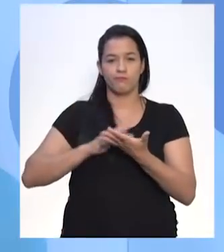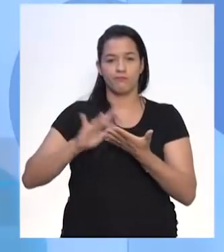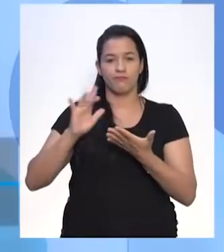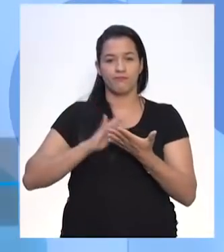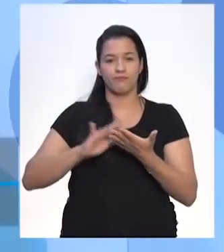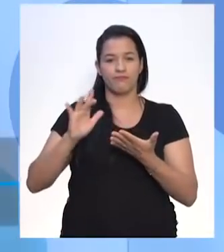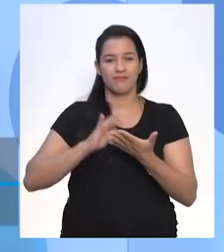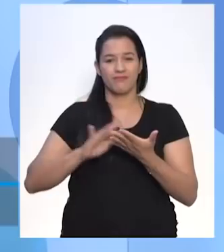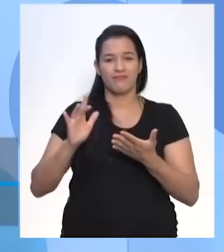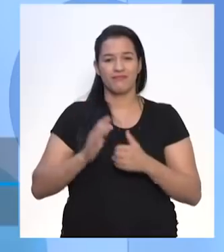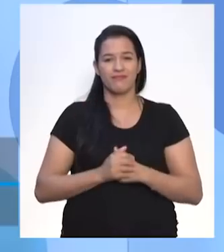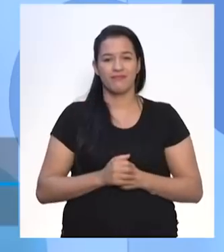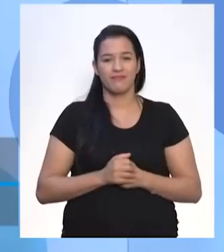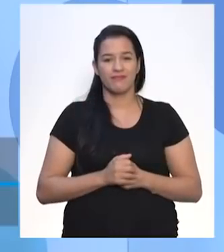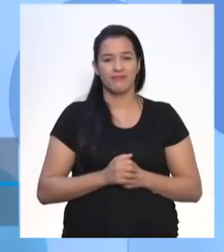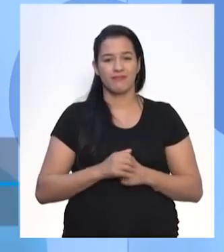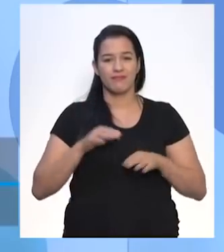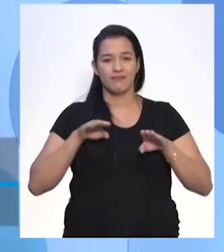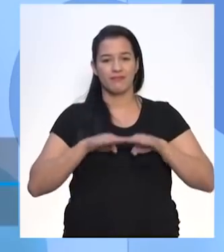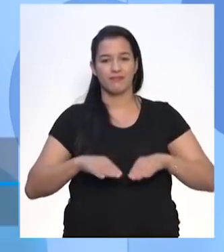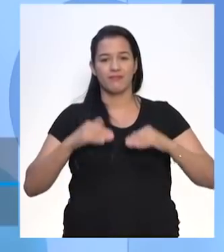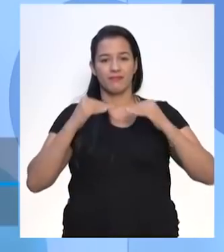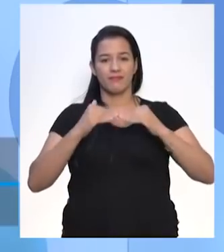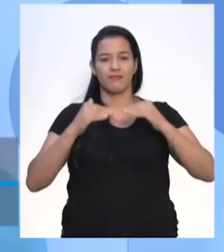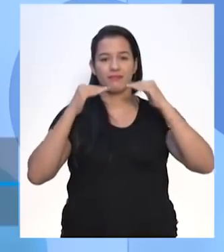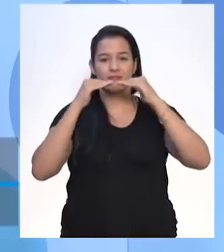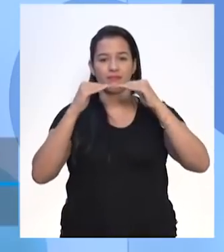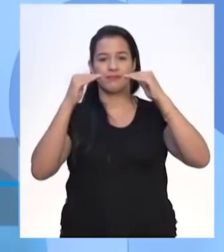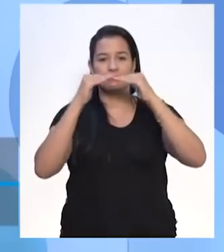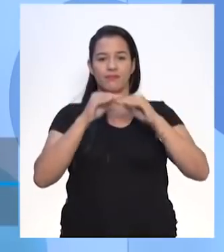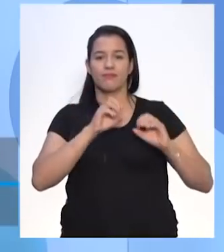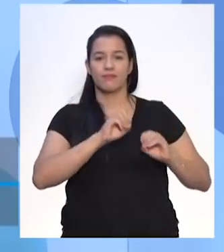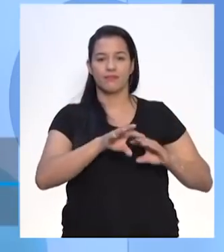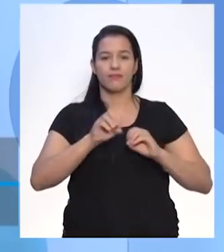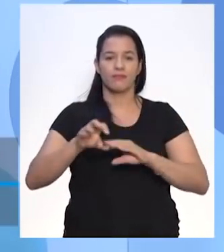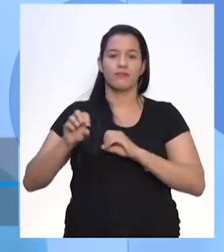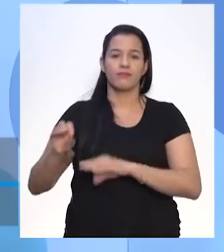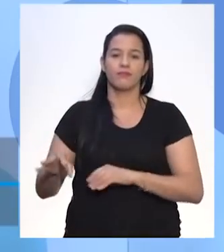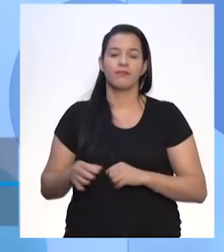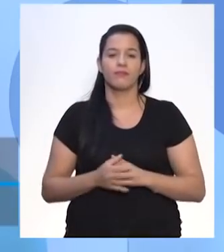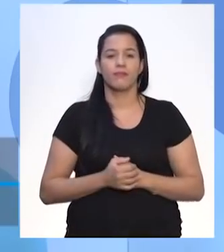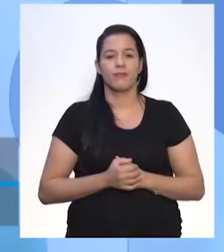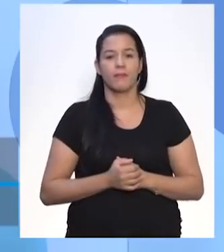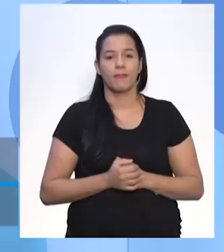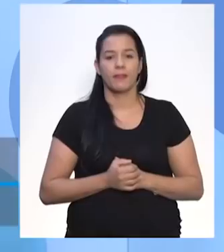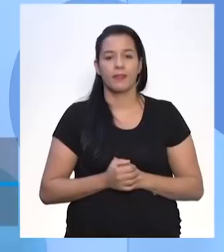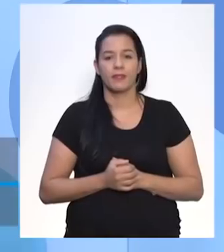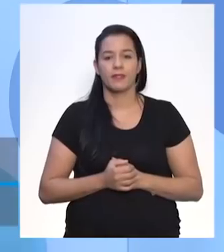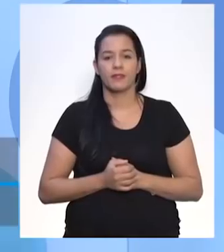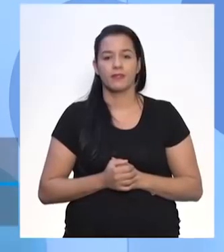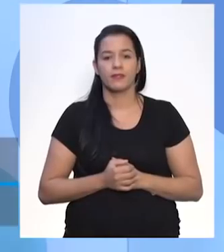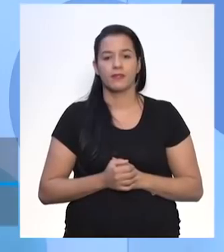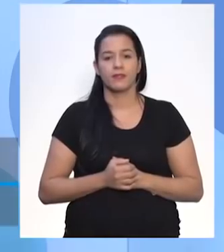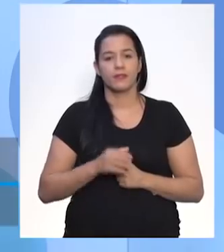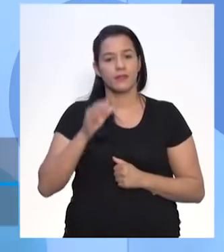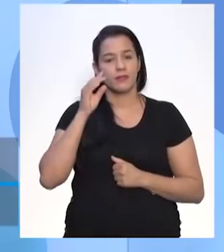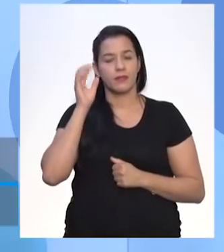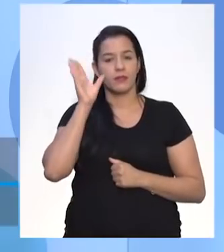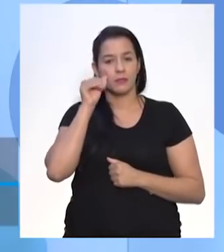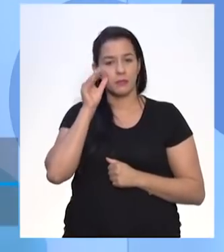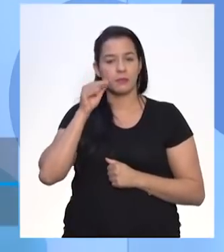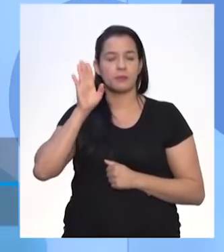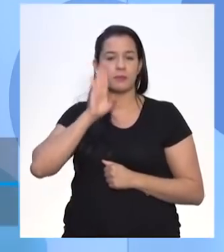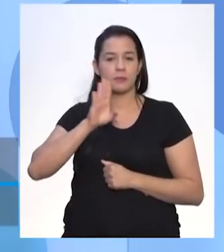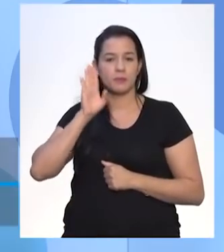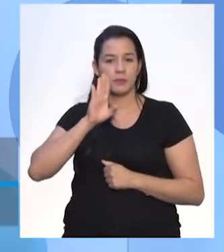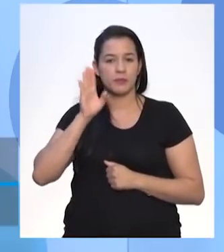Não são os 4 pilares? Sim, os 4 pilares da educação. E achou bem interessante essa dinâmica,